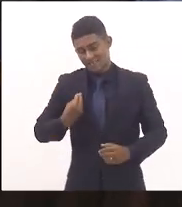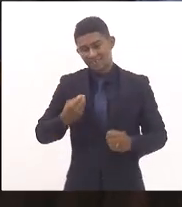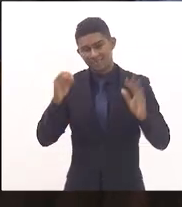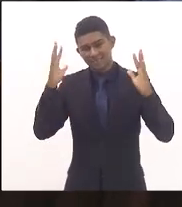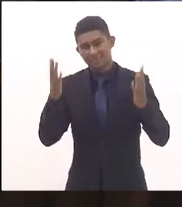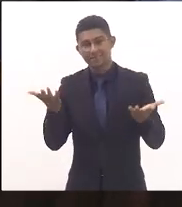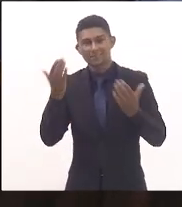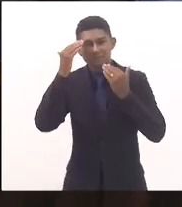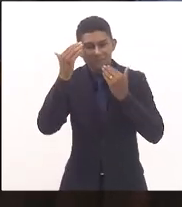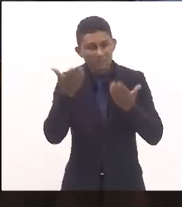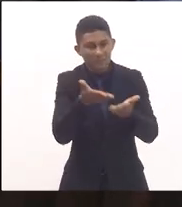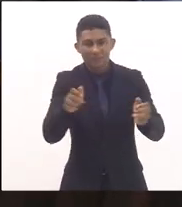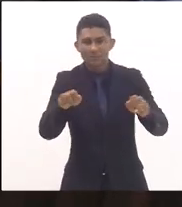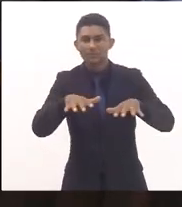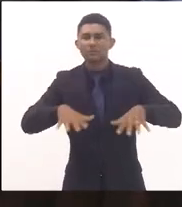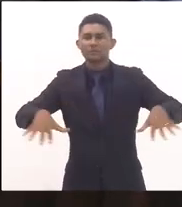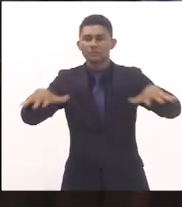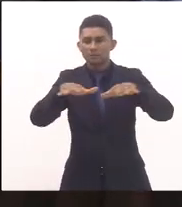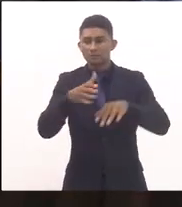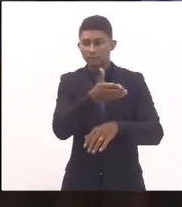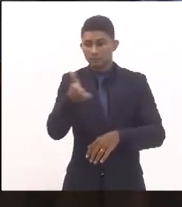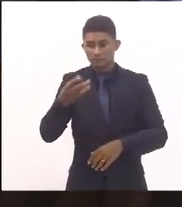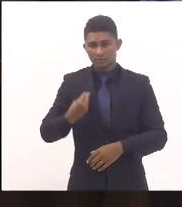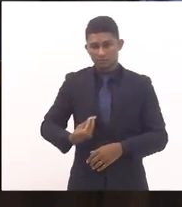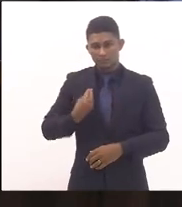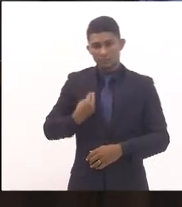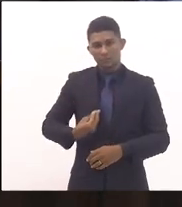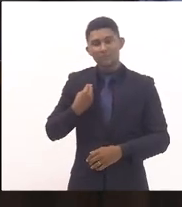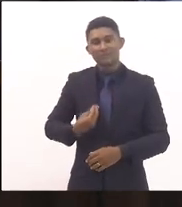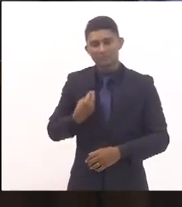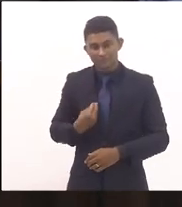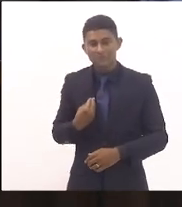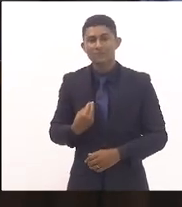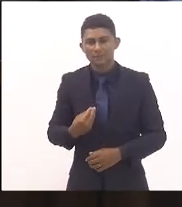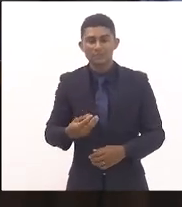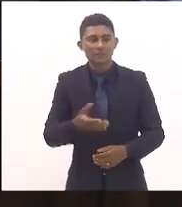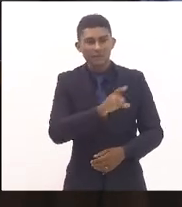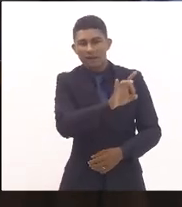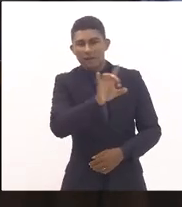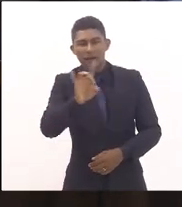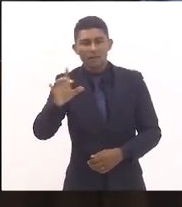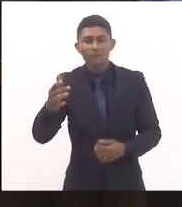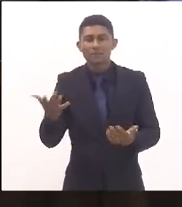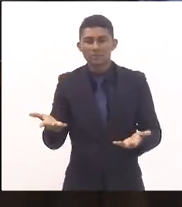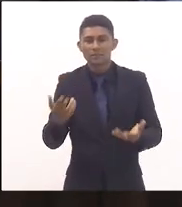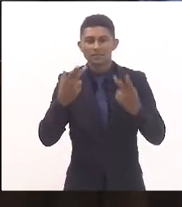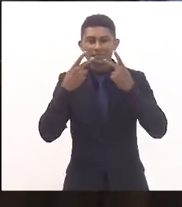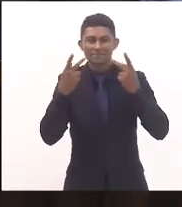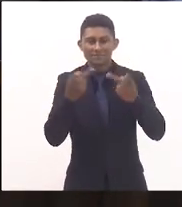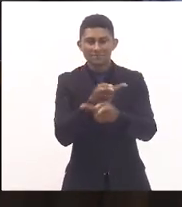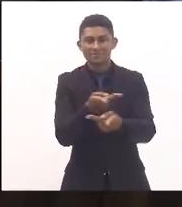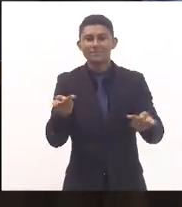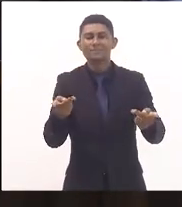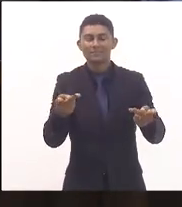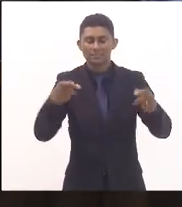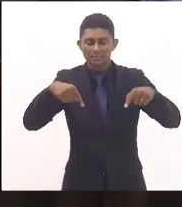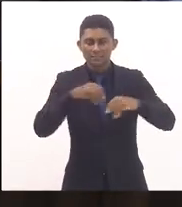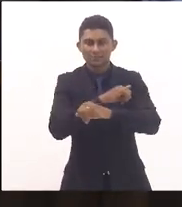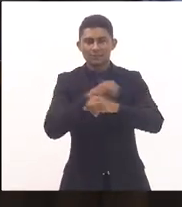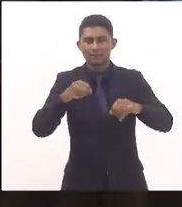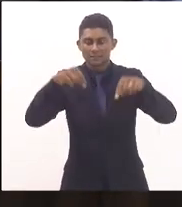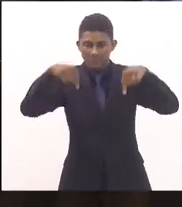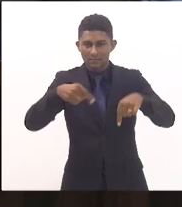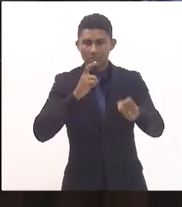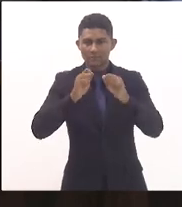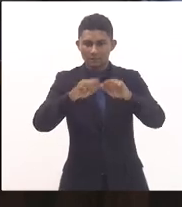Obrigado a todos obrigado a presença dos parlamentares dos companheiros e declaram neste momento